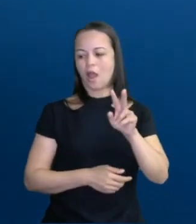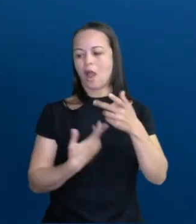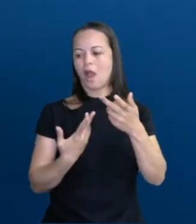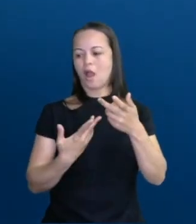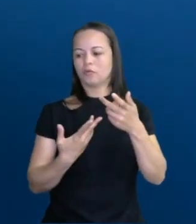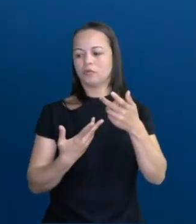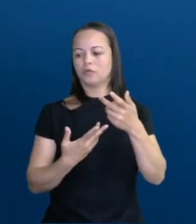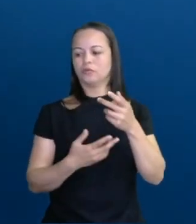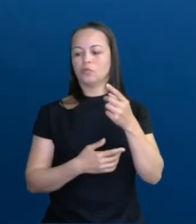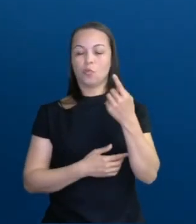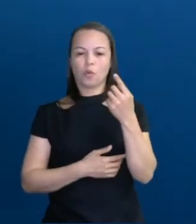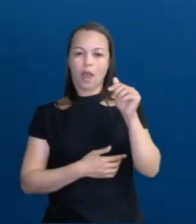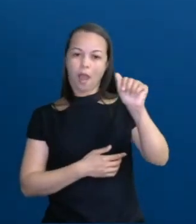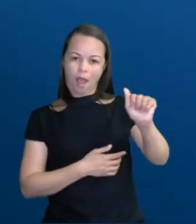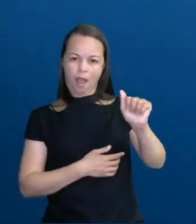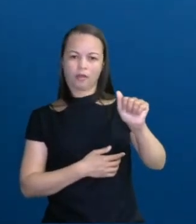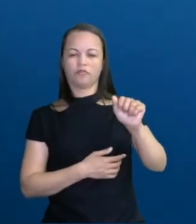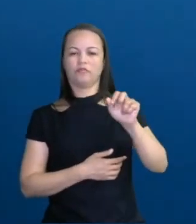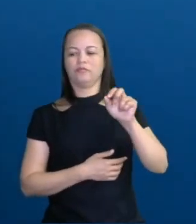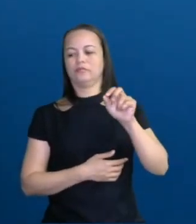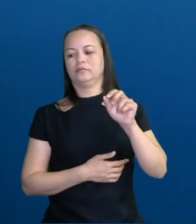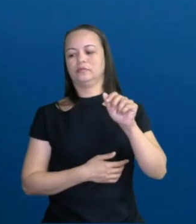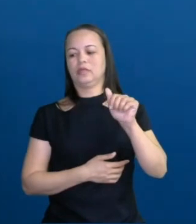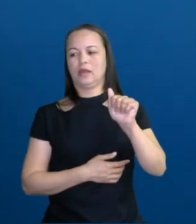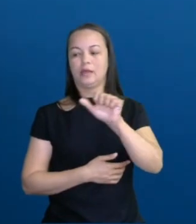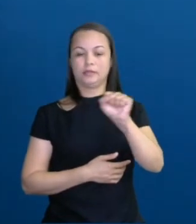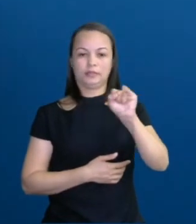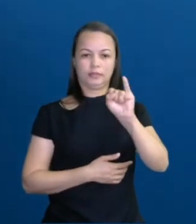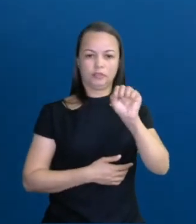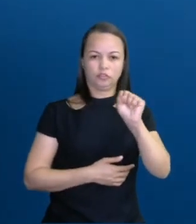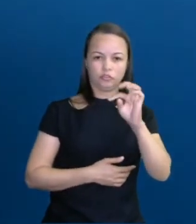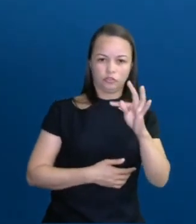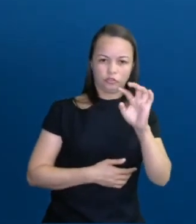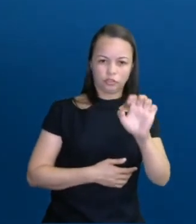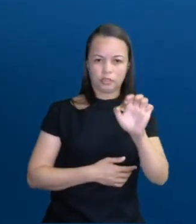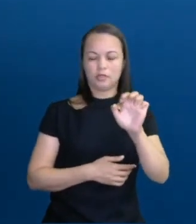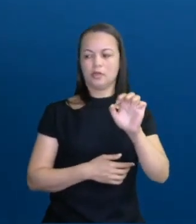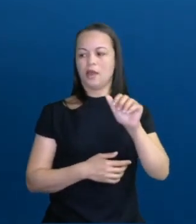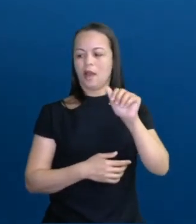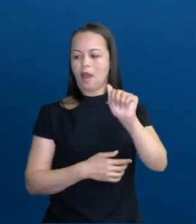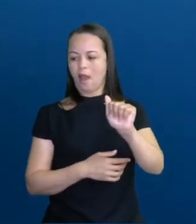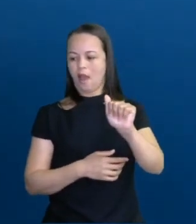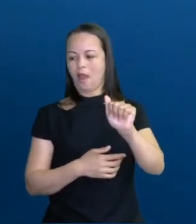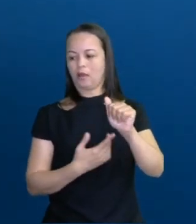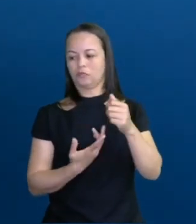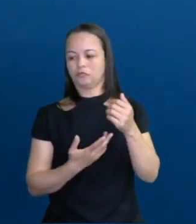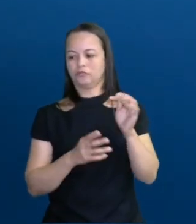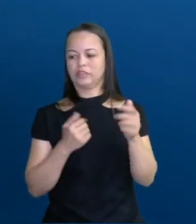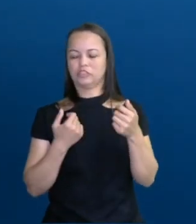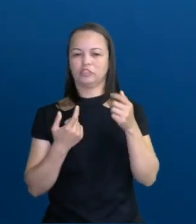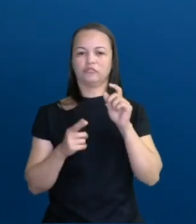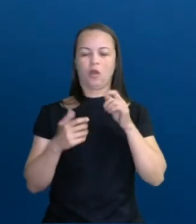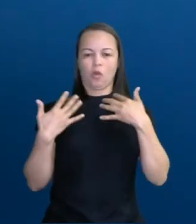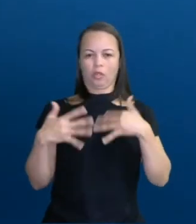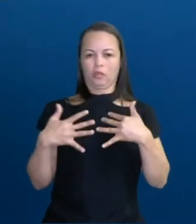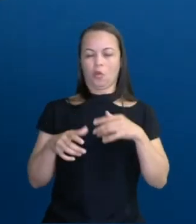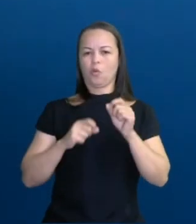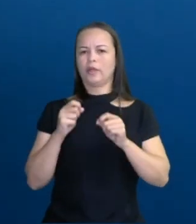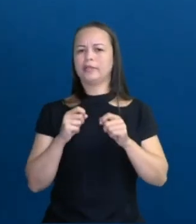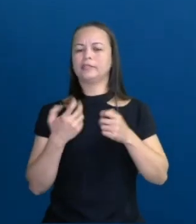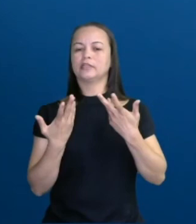um festival percebo mais uma vez ó sentido dever de ser espectador então